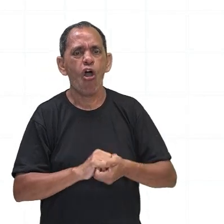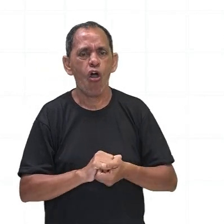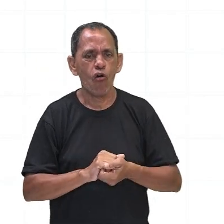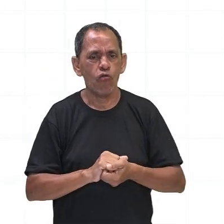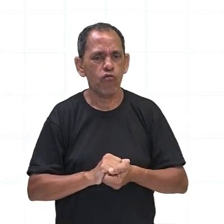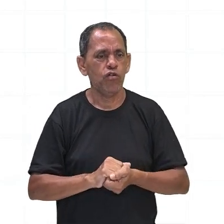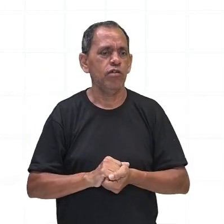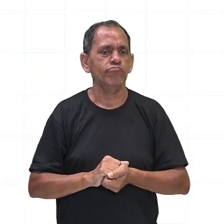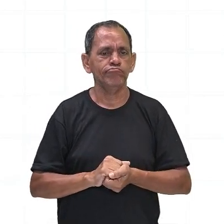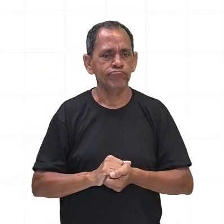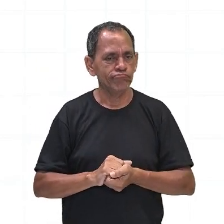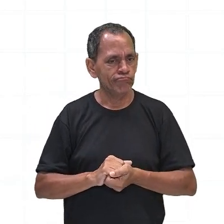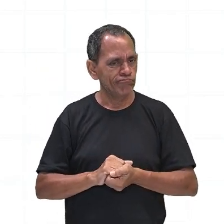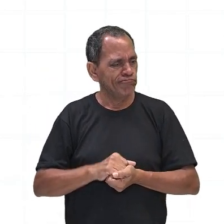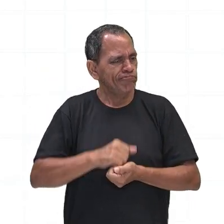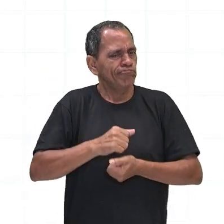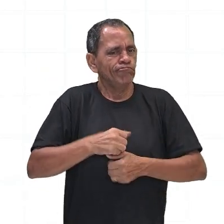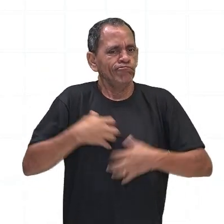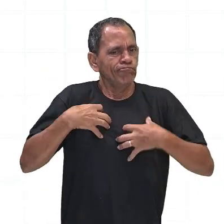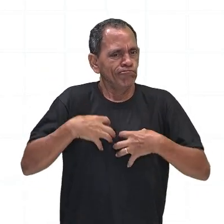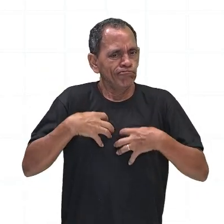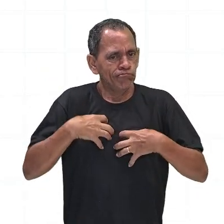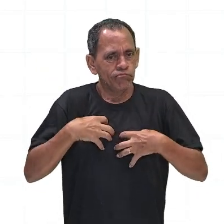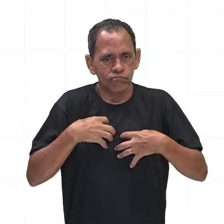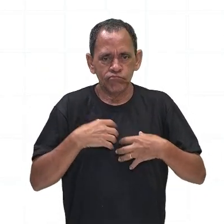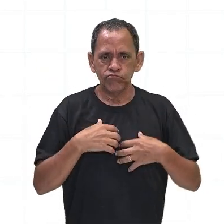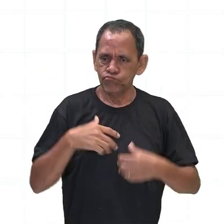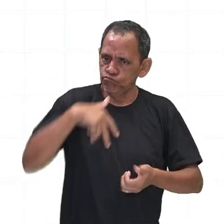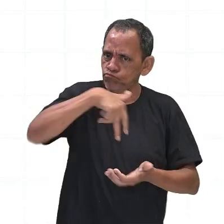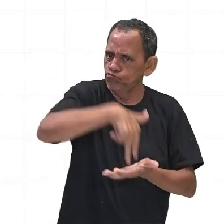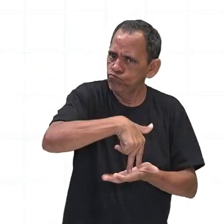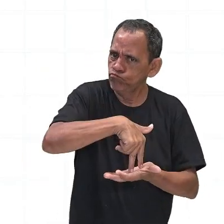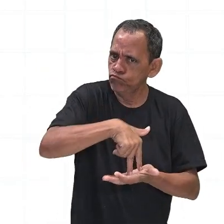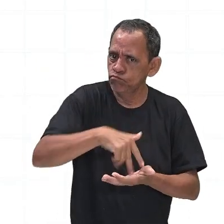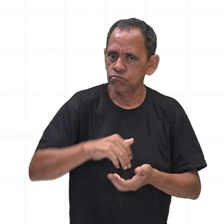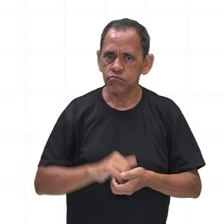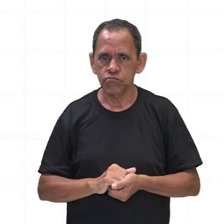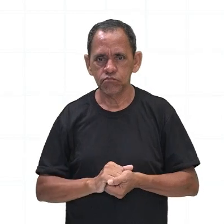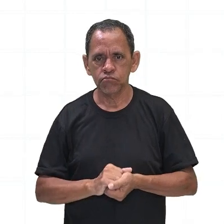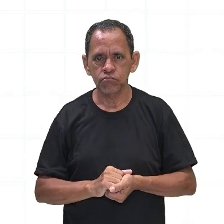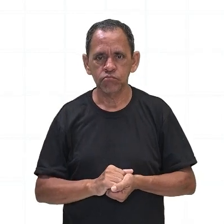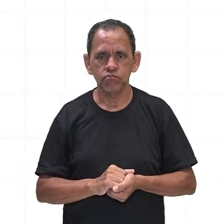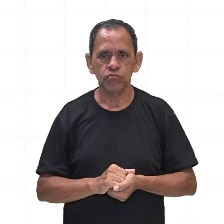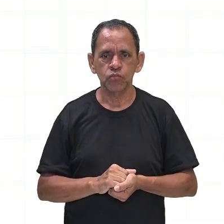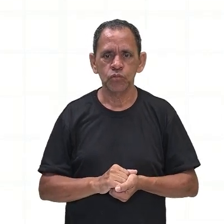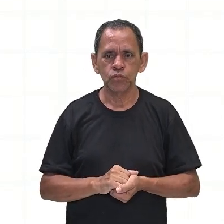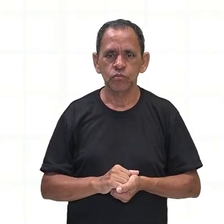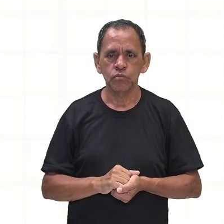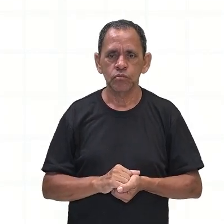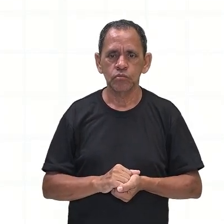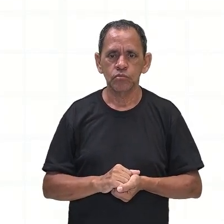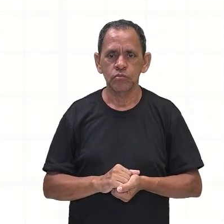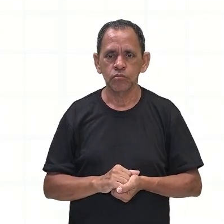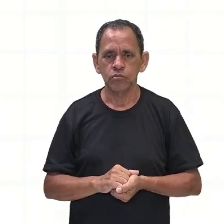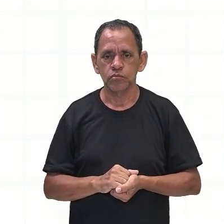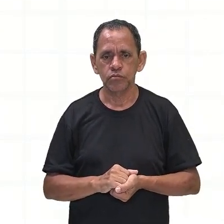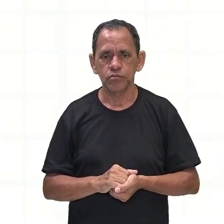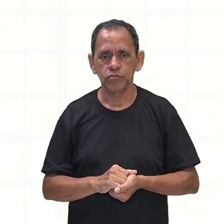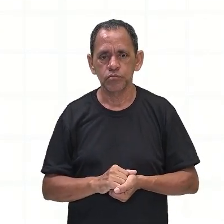se conteve. Observem, gente, que nesse enunciado aqui, nós temos este aqui, olha